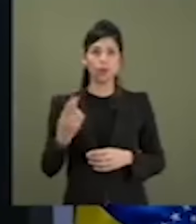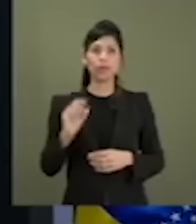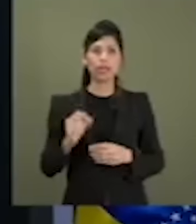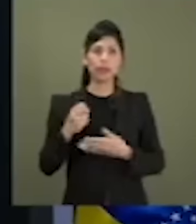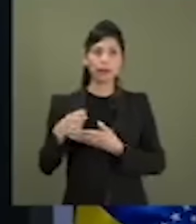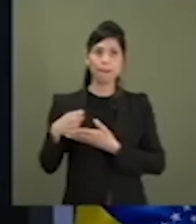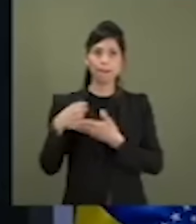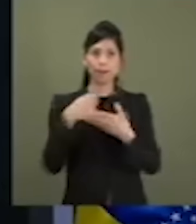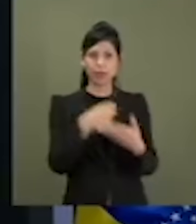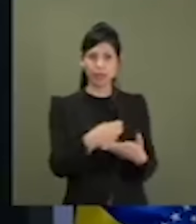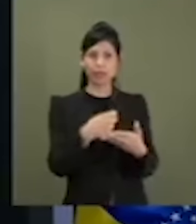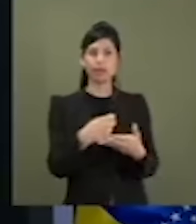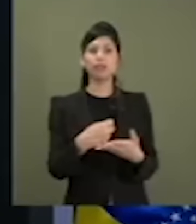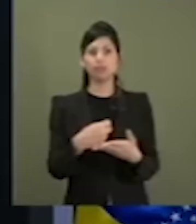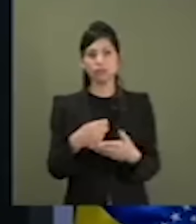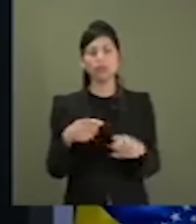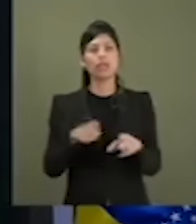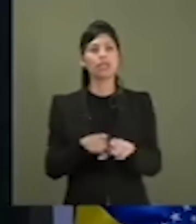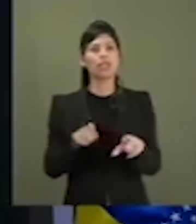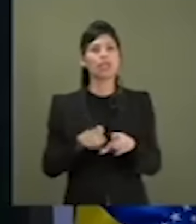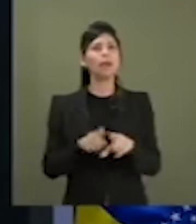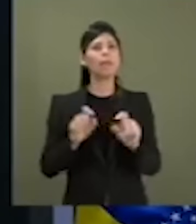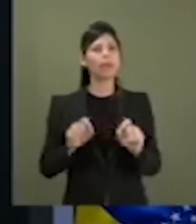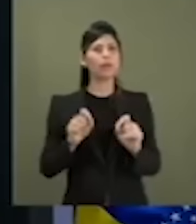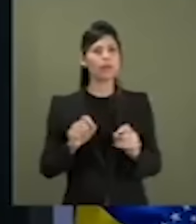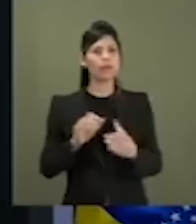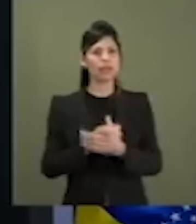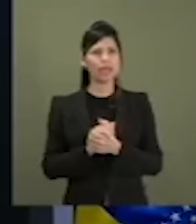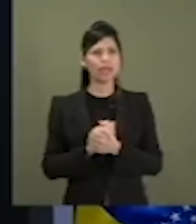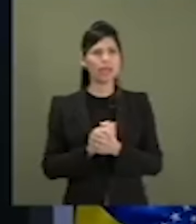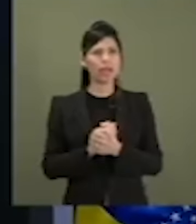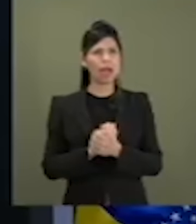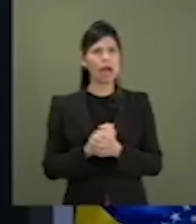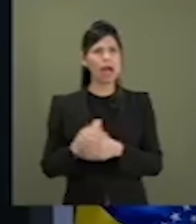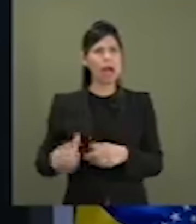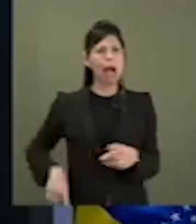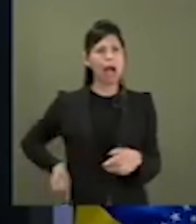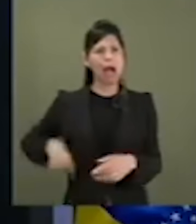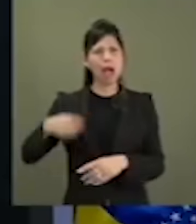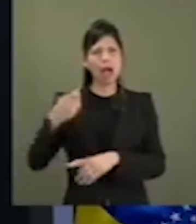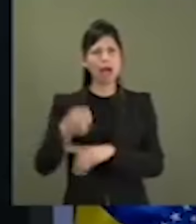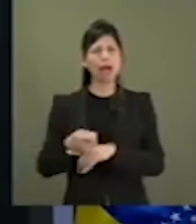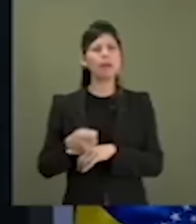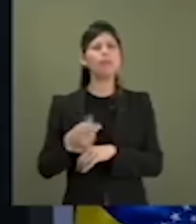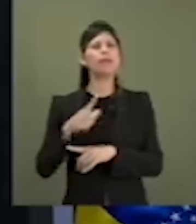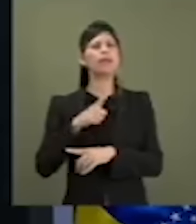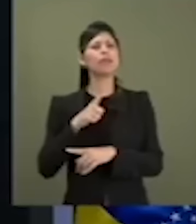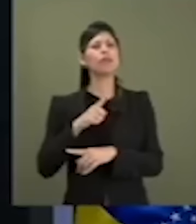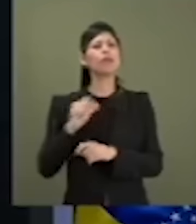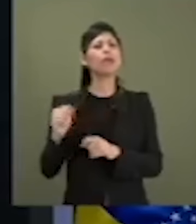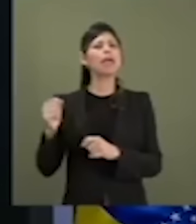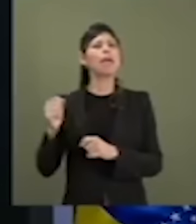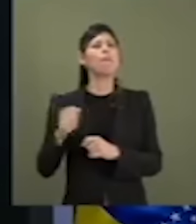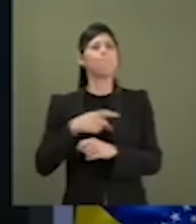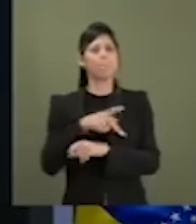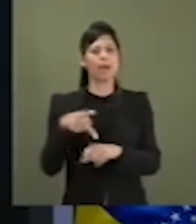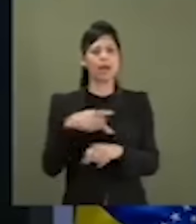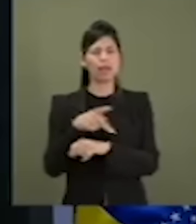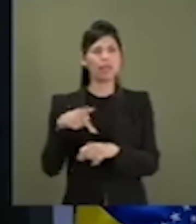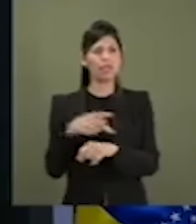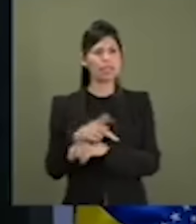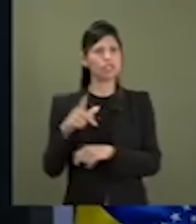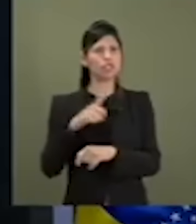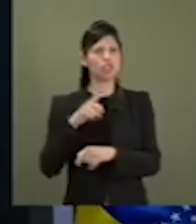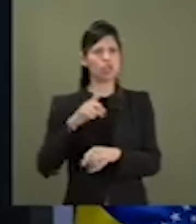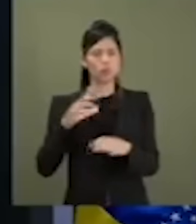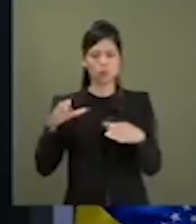liderança, ou então não vamos chegar aos militares, porque nós temos países da nossa região aqui que tem os